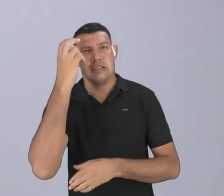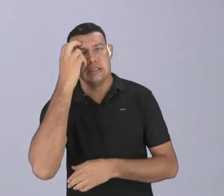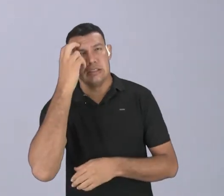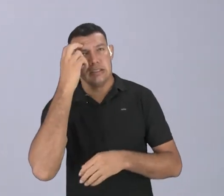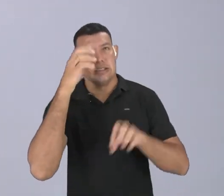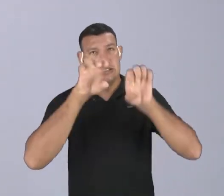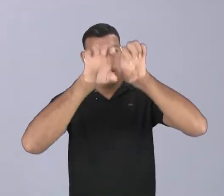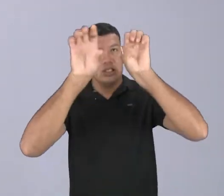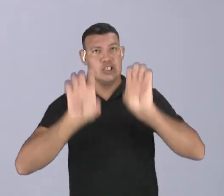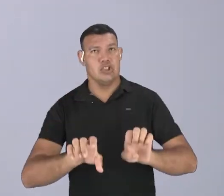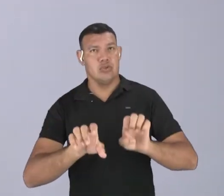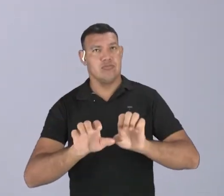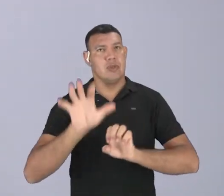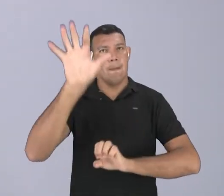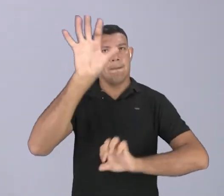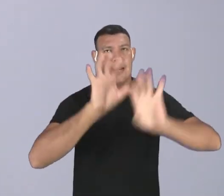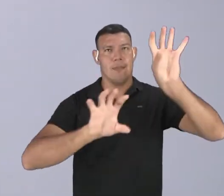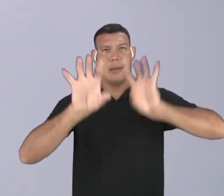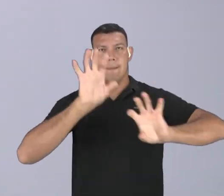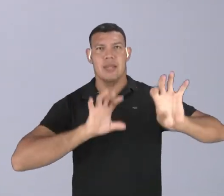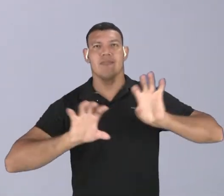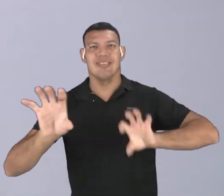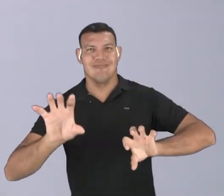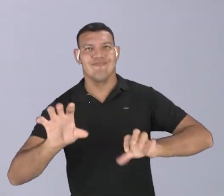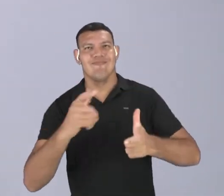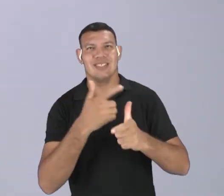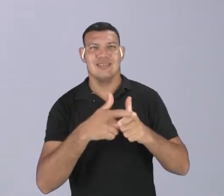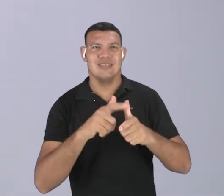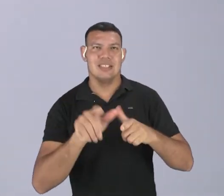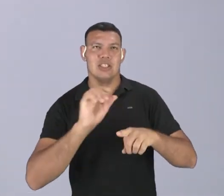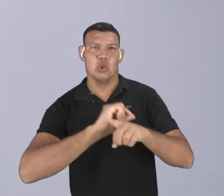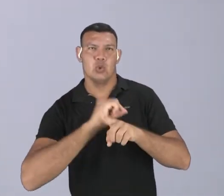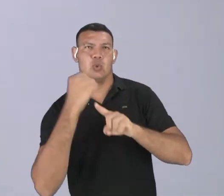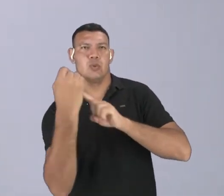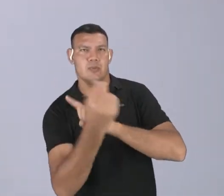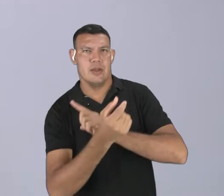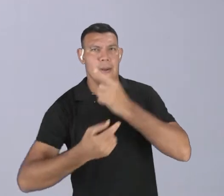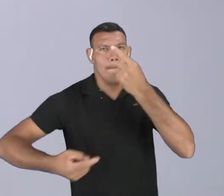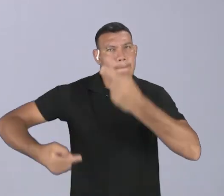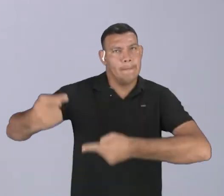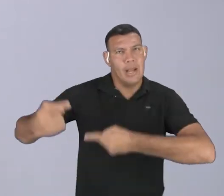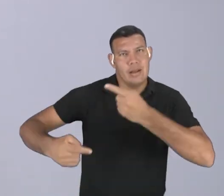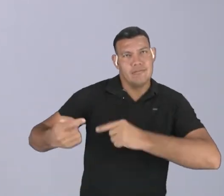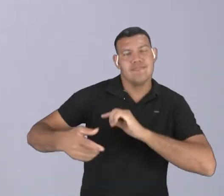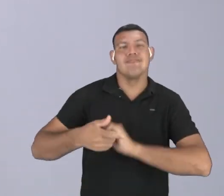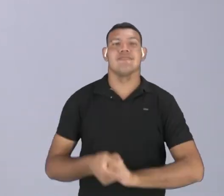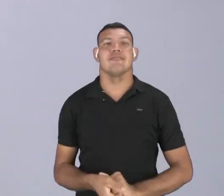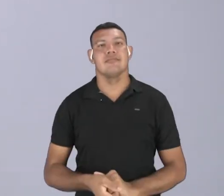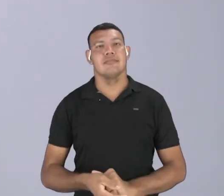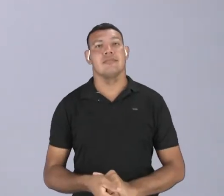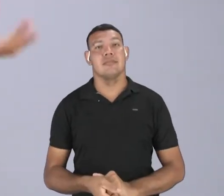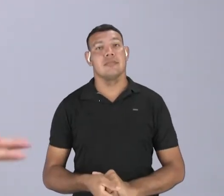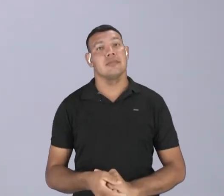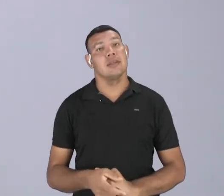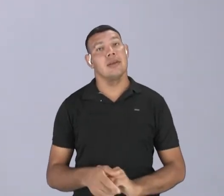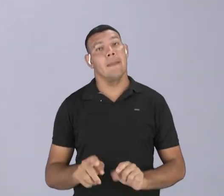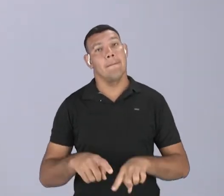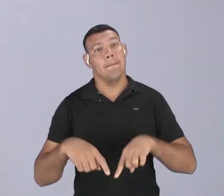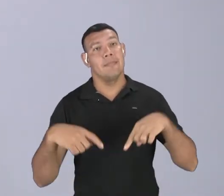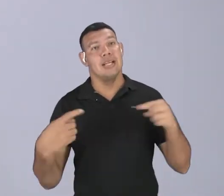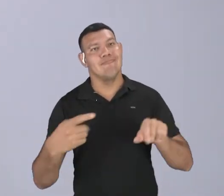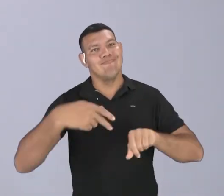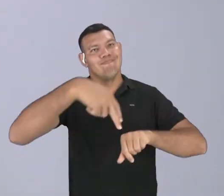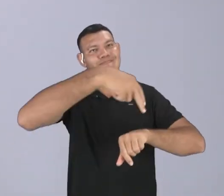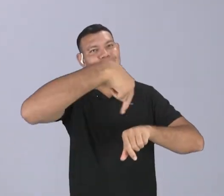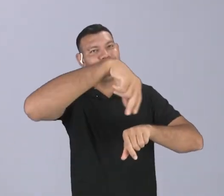tinha falado na África, que também aconteceu na Ásia. Esse domínio, sem essas divisões, sem serem levadas em consideração as